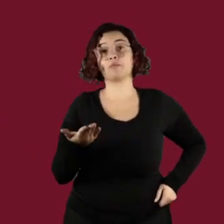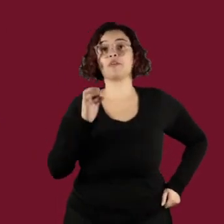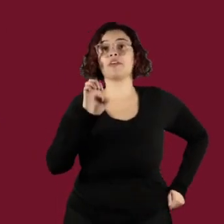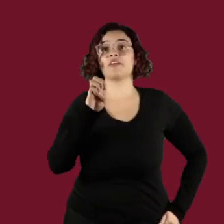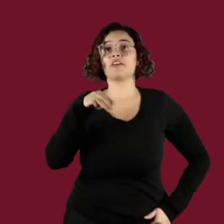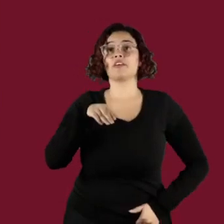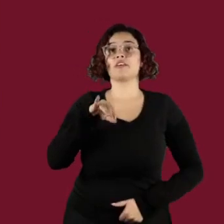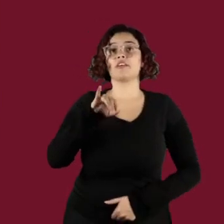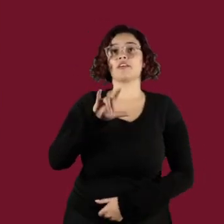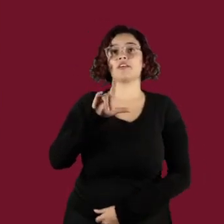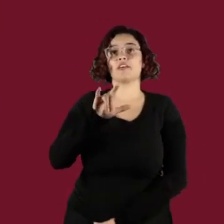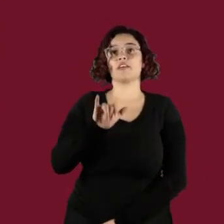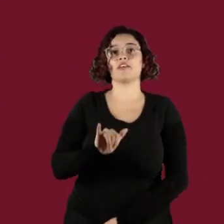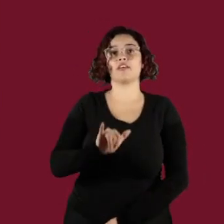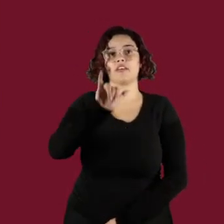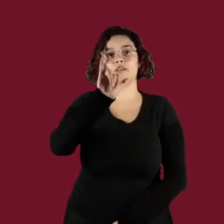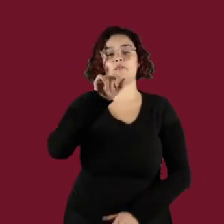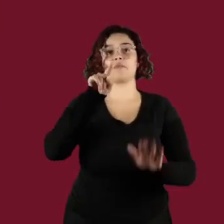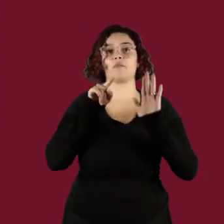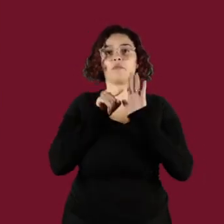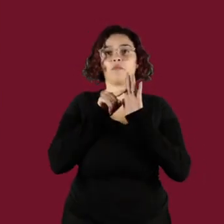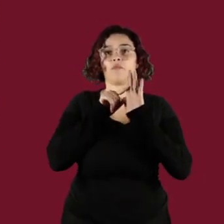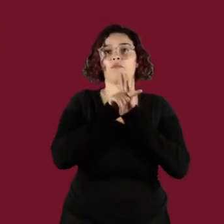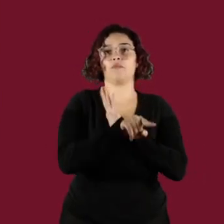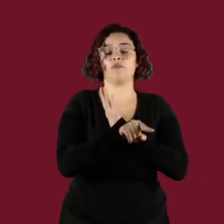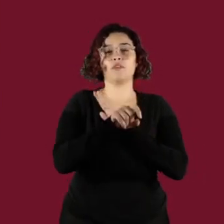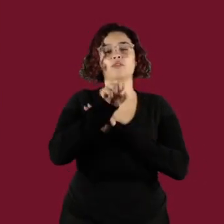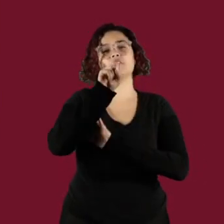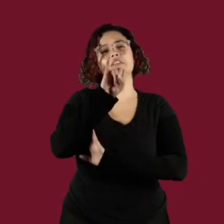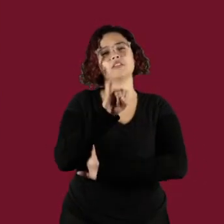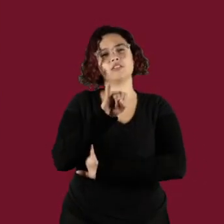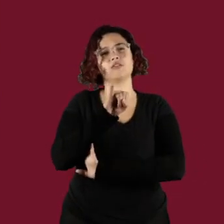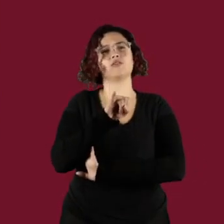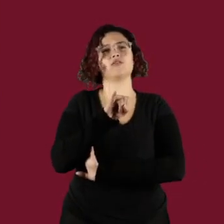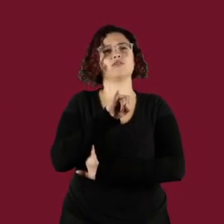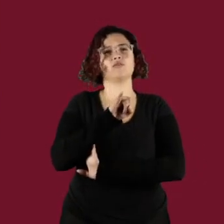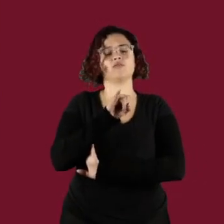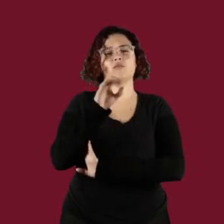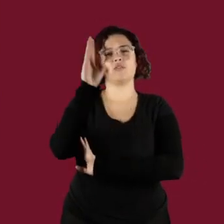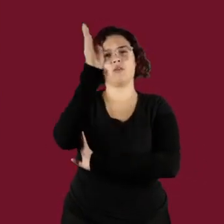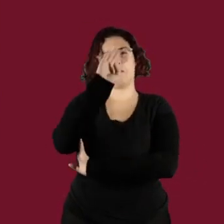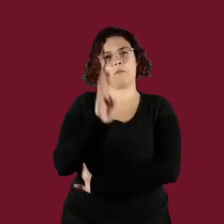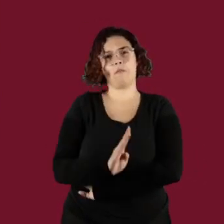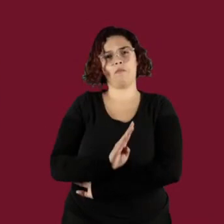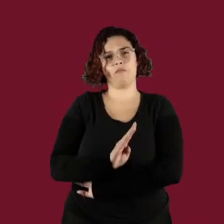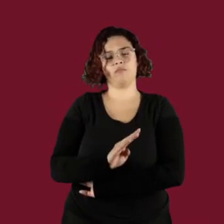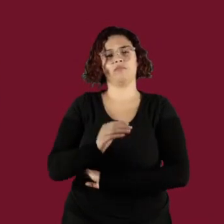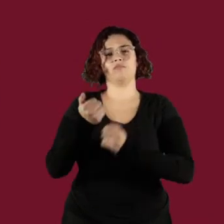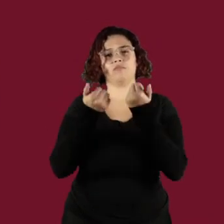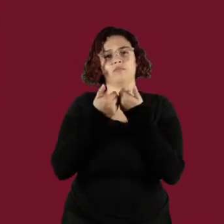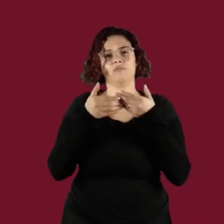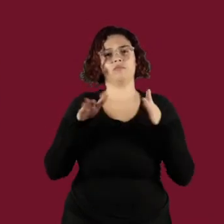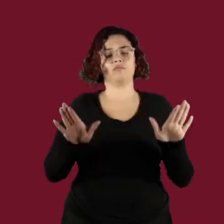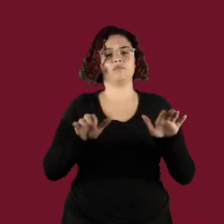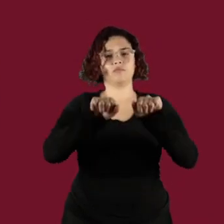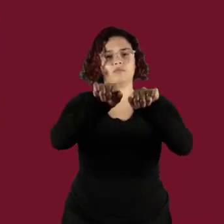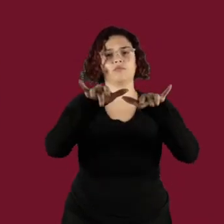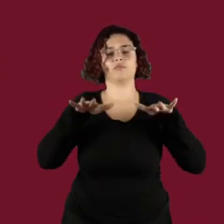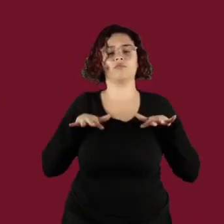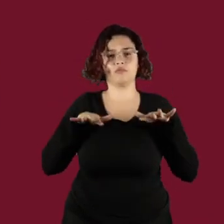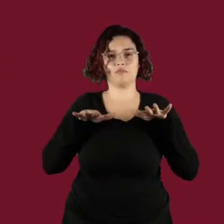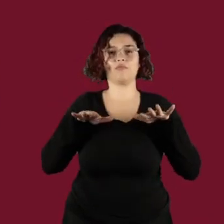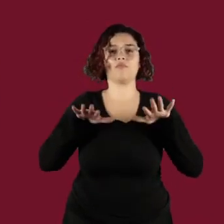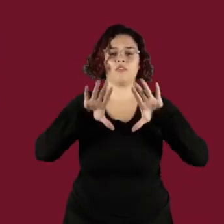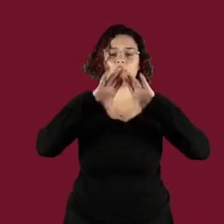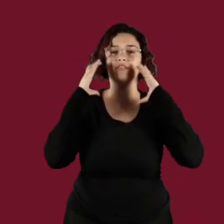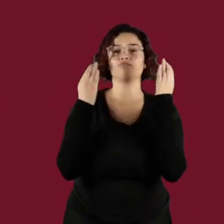aqui, ela mandou uma pergunta. Se o fato de o Brasil abrir a Assembleia Geral da ONU